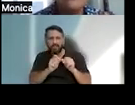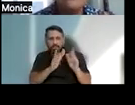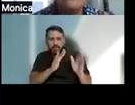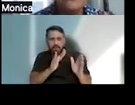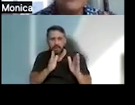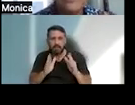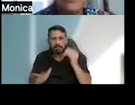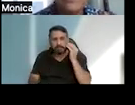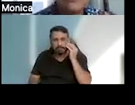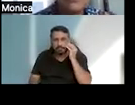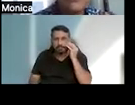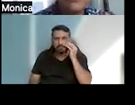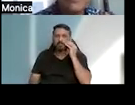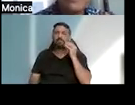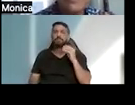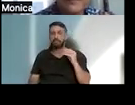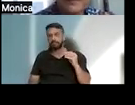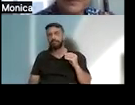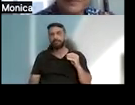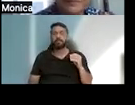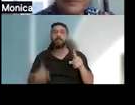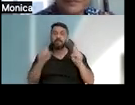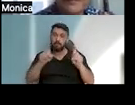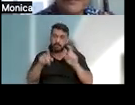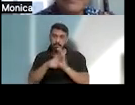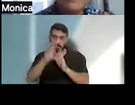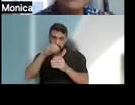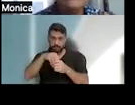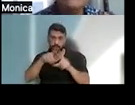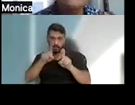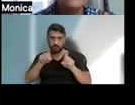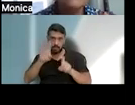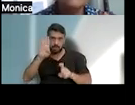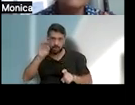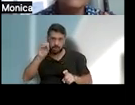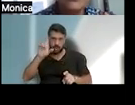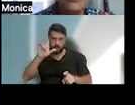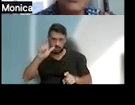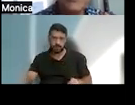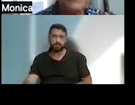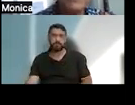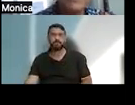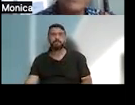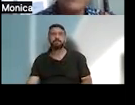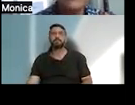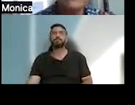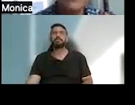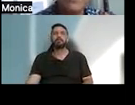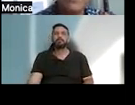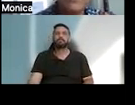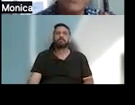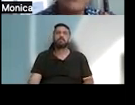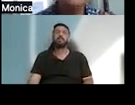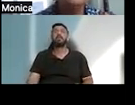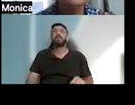fazem a parte de bioinformática. Tem outros, uma parte grande